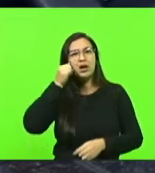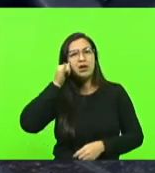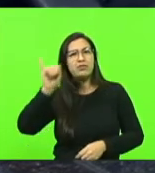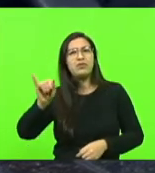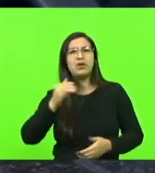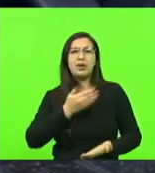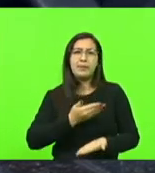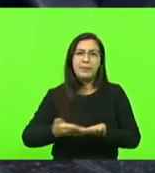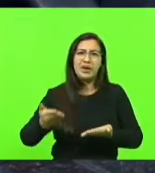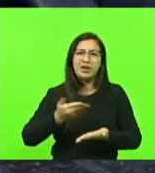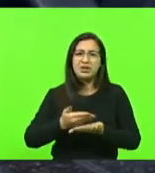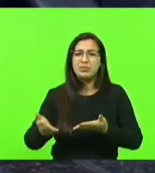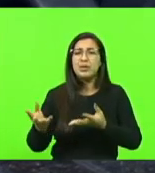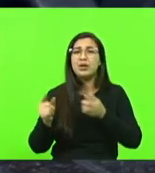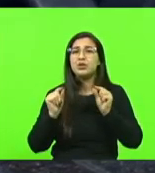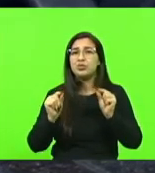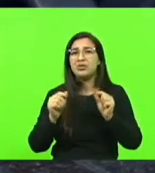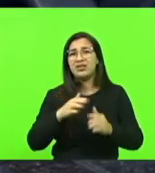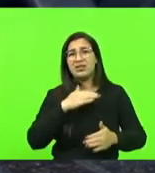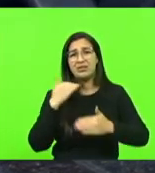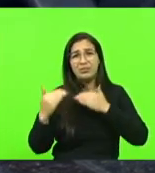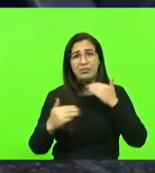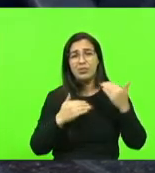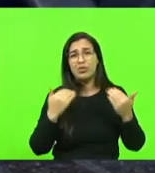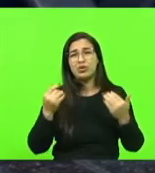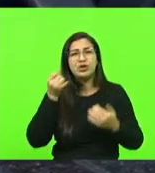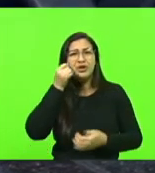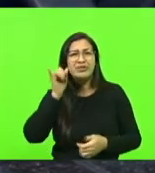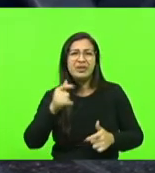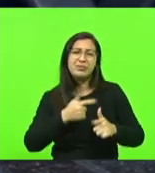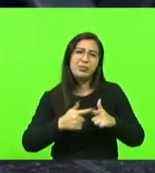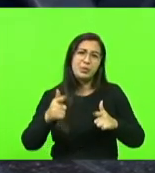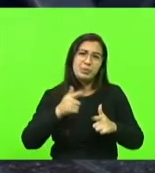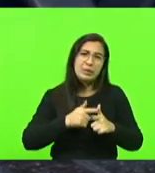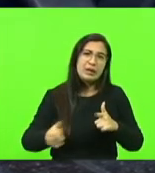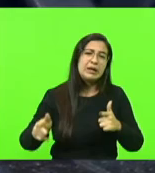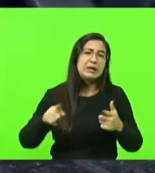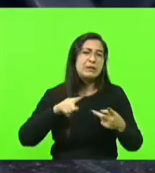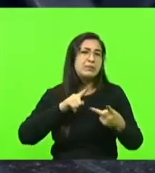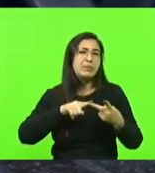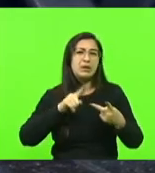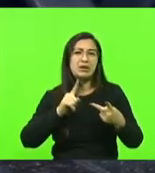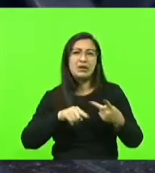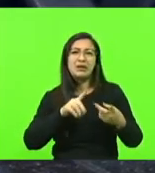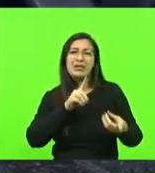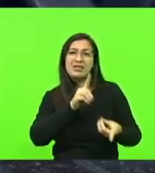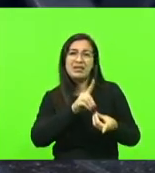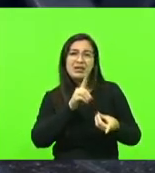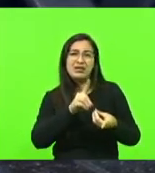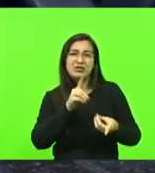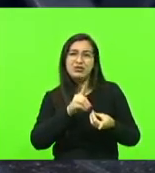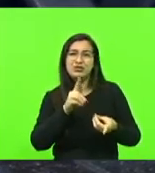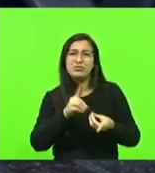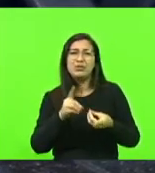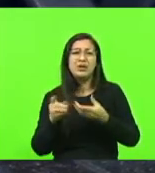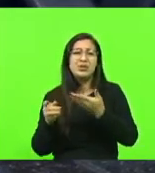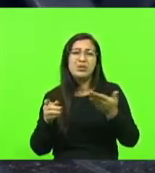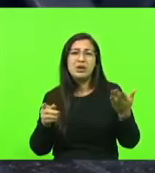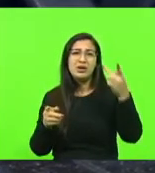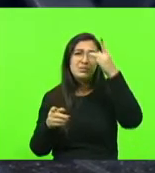vidas, evitar transtornos, evitar atendimentos para essas pessoas. Quantas pessoas